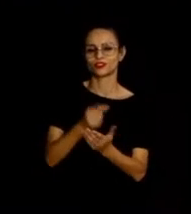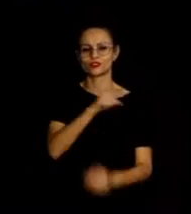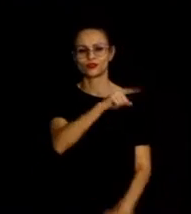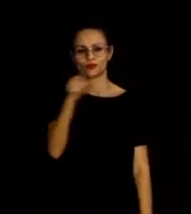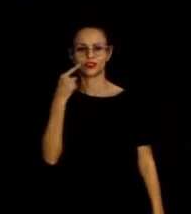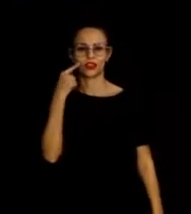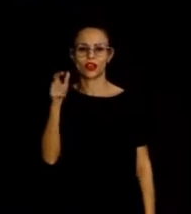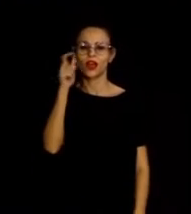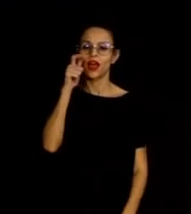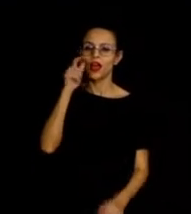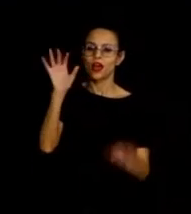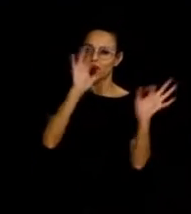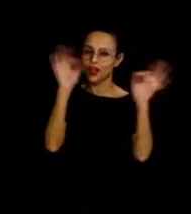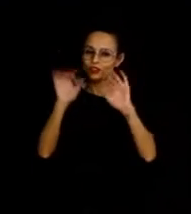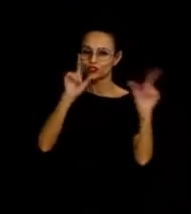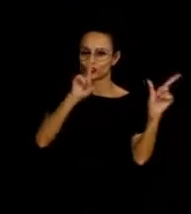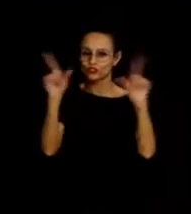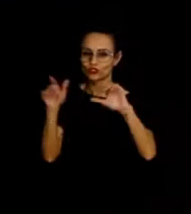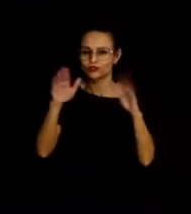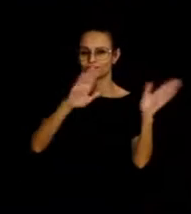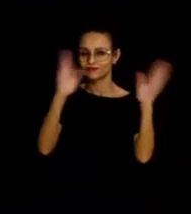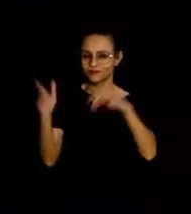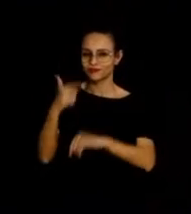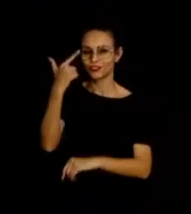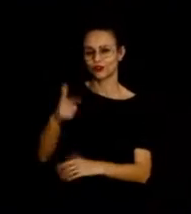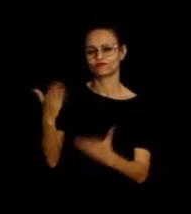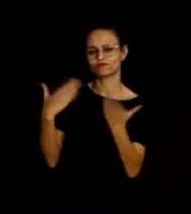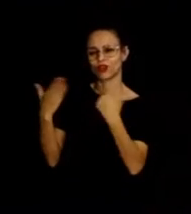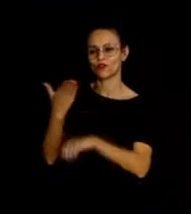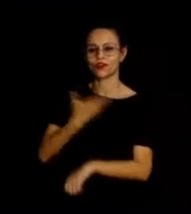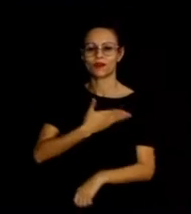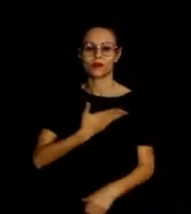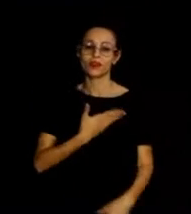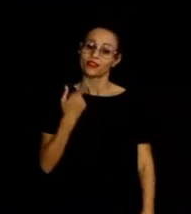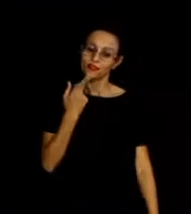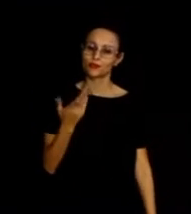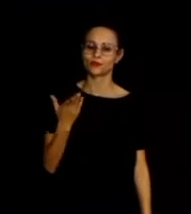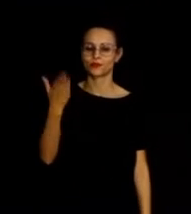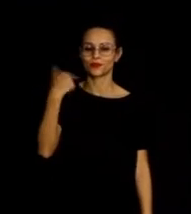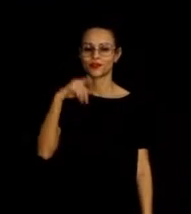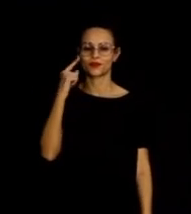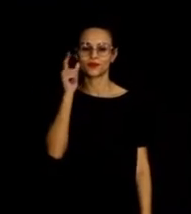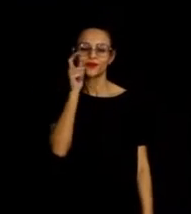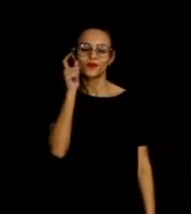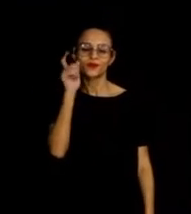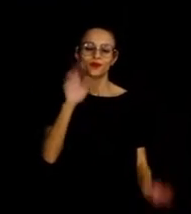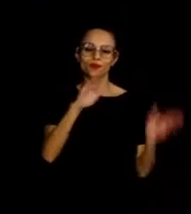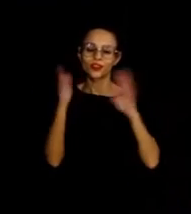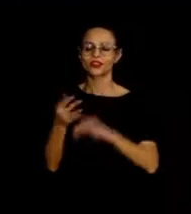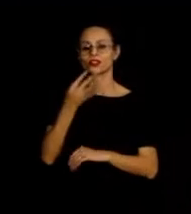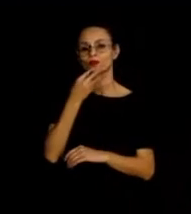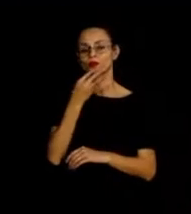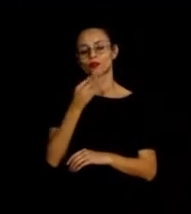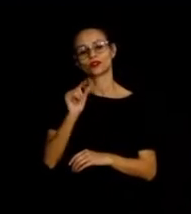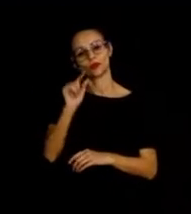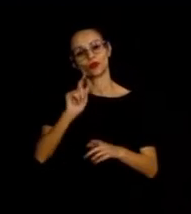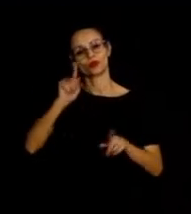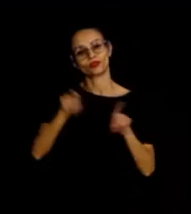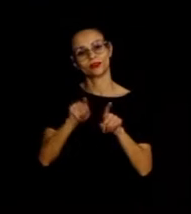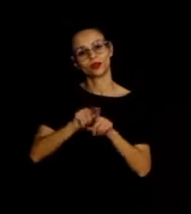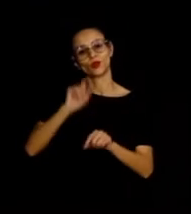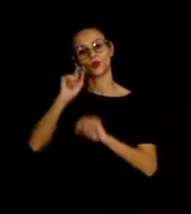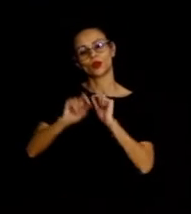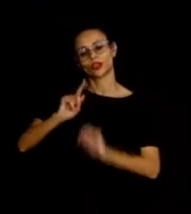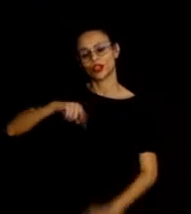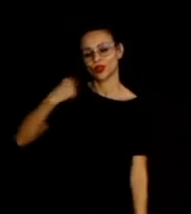quando você quiser conversa aí com seus amigos amigas recomende para que todo mundo também possa conhecer um pouco do que